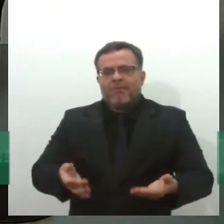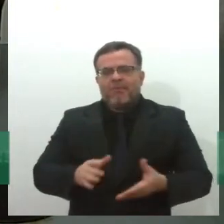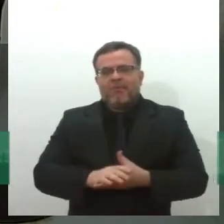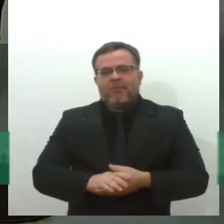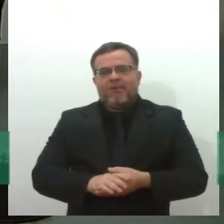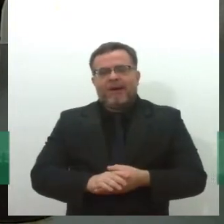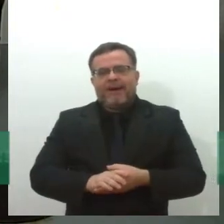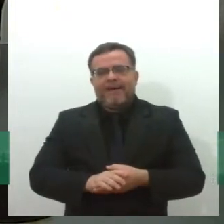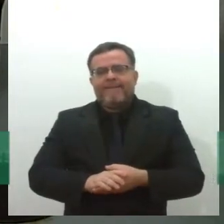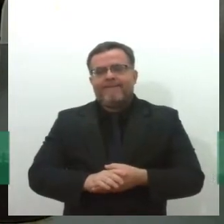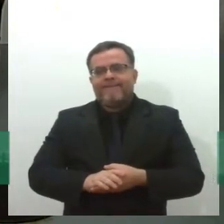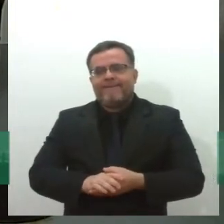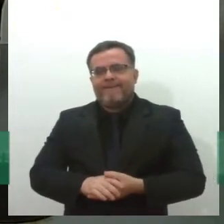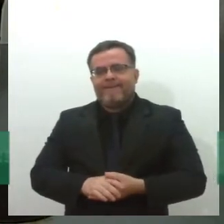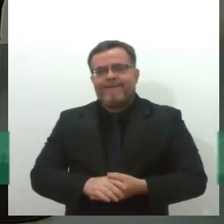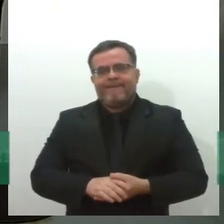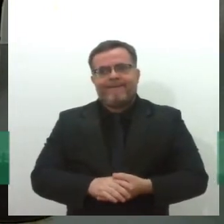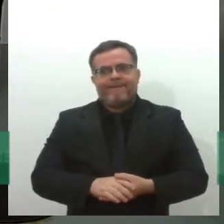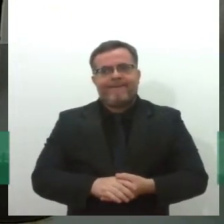Então,